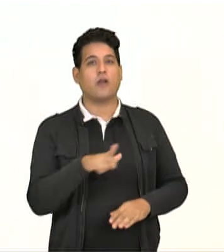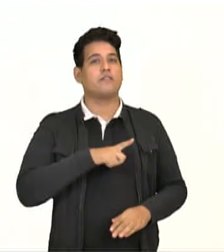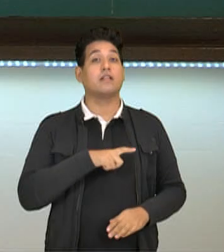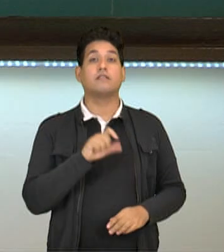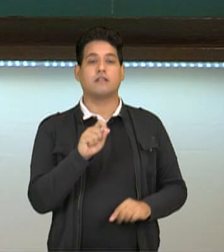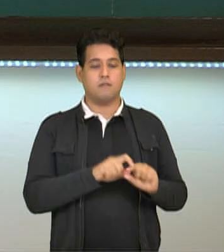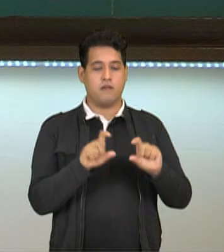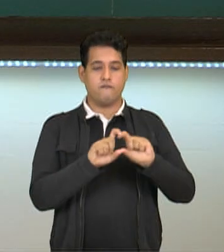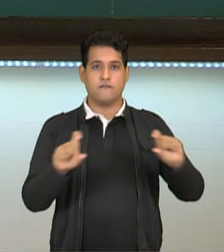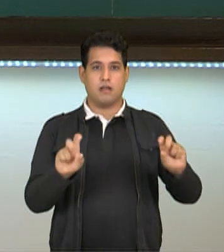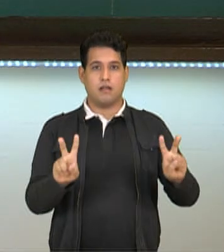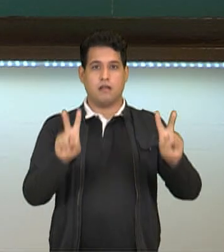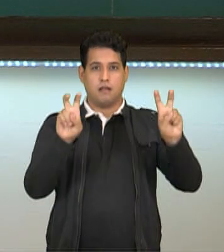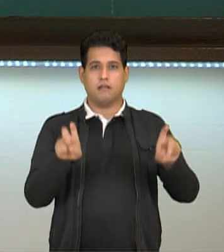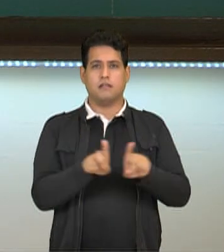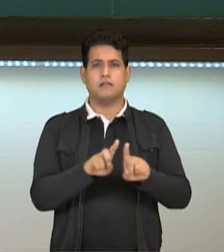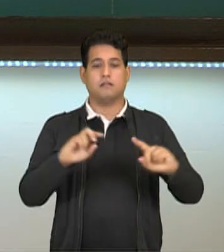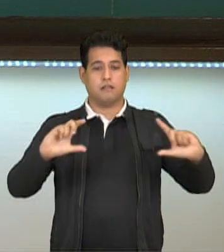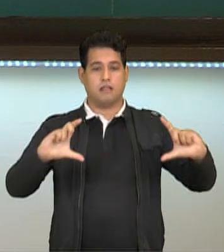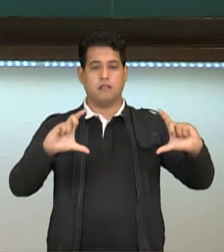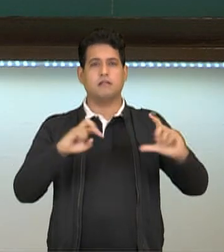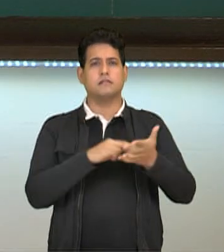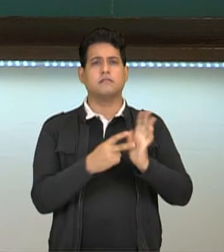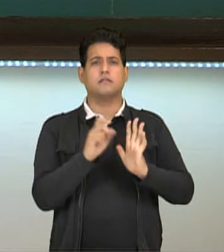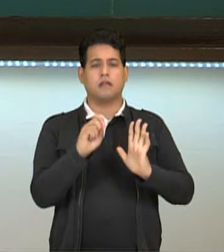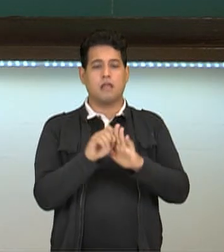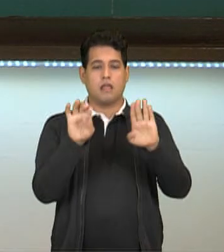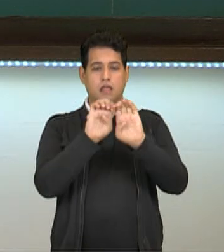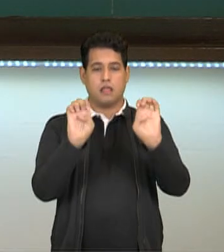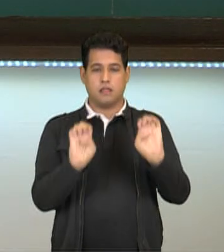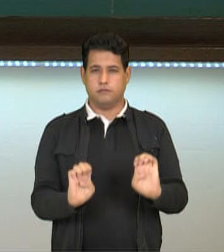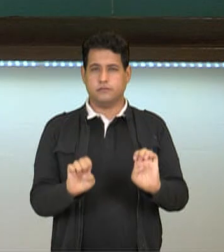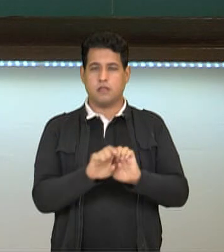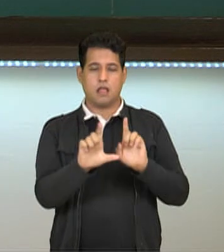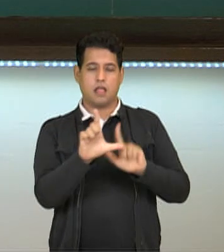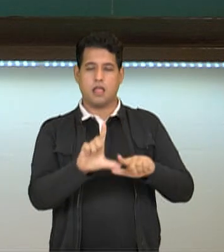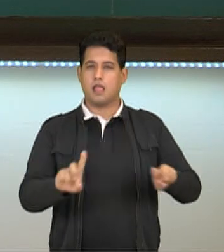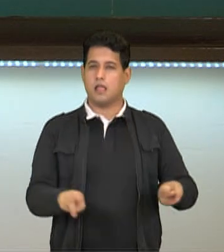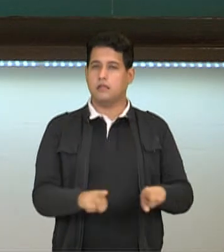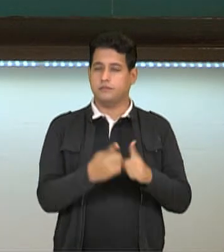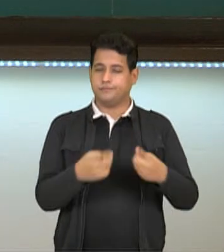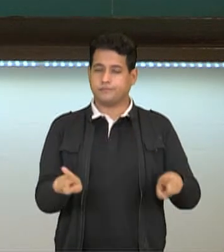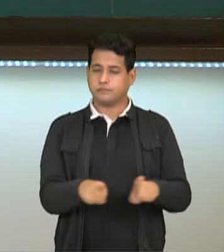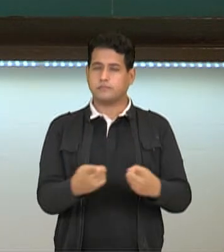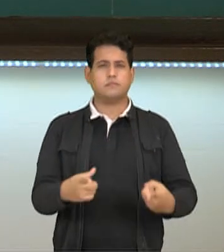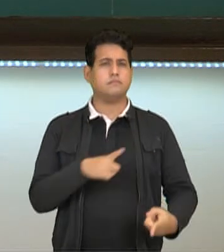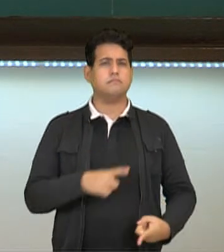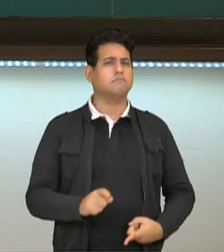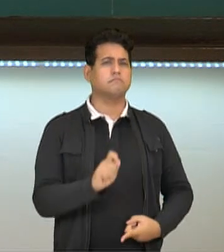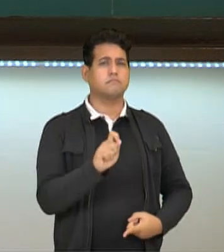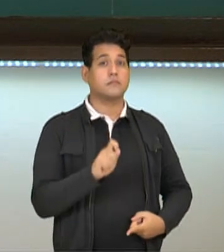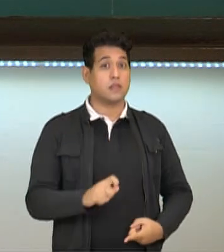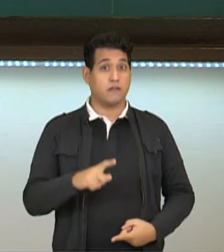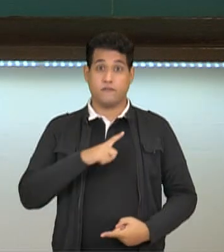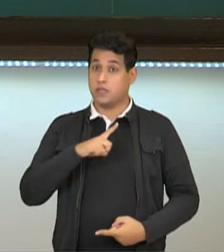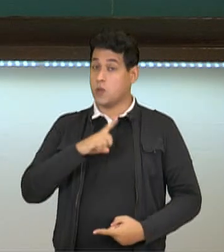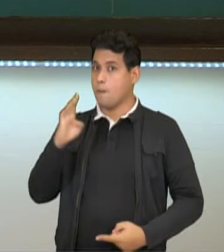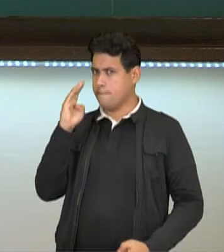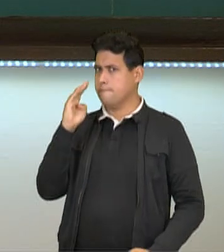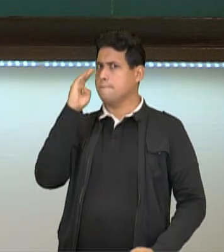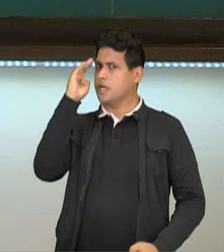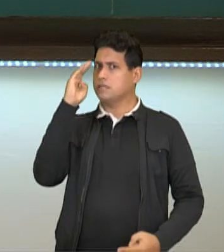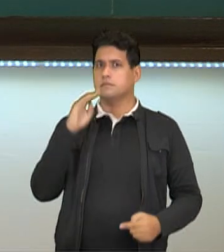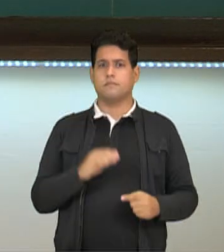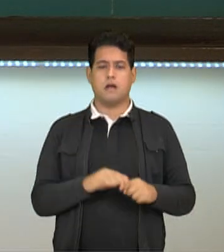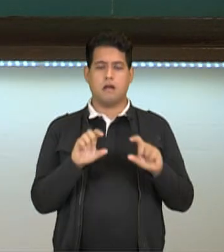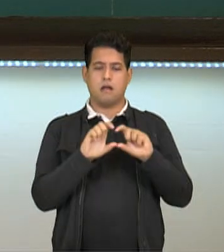uma frase entre parênteses. Isso faz parte da estrutura da letra da música, que vai ter um vocal principal